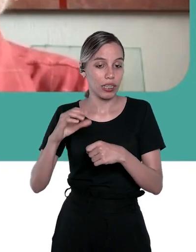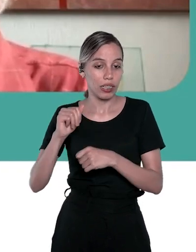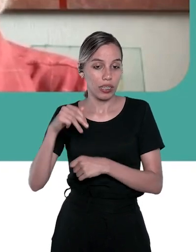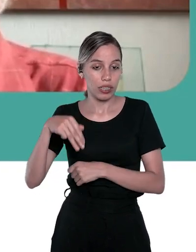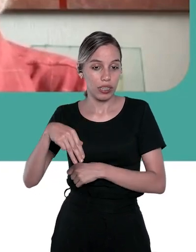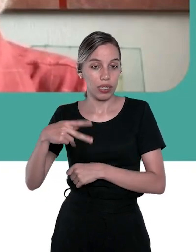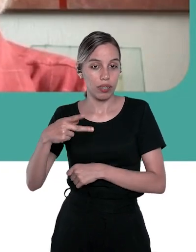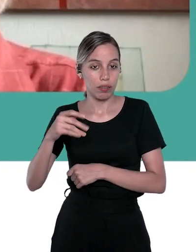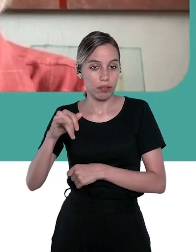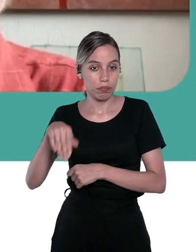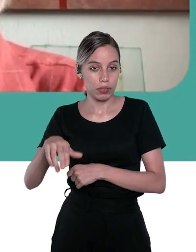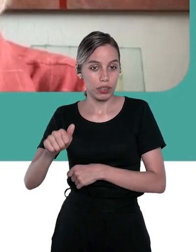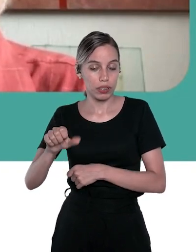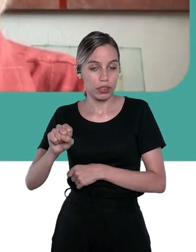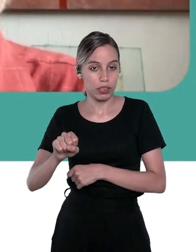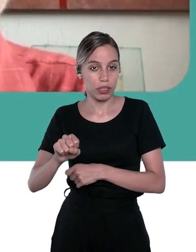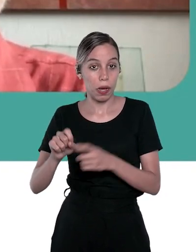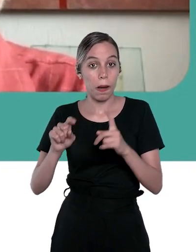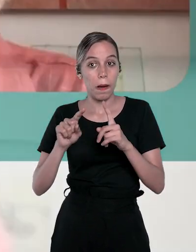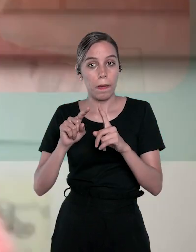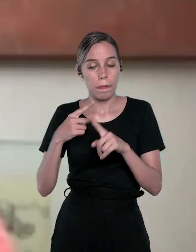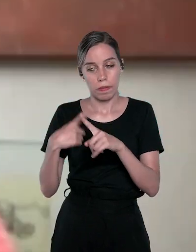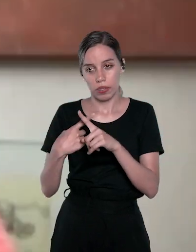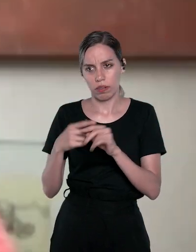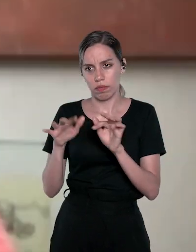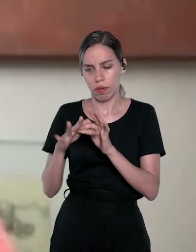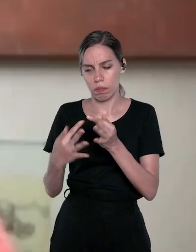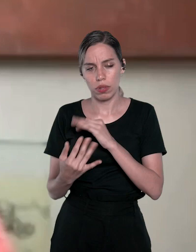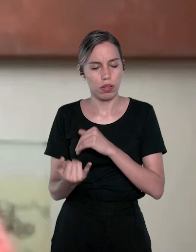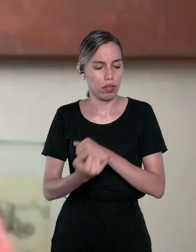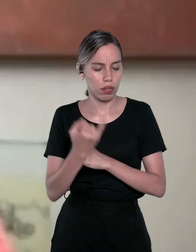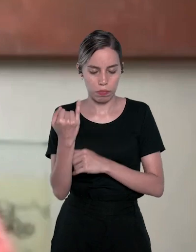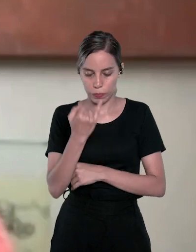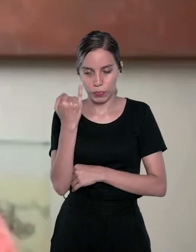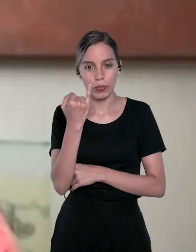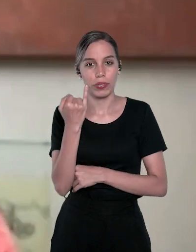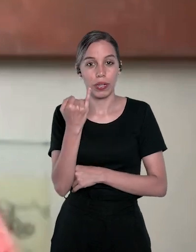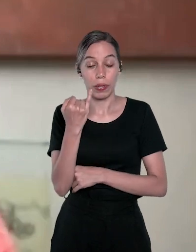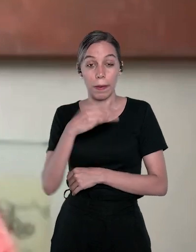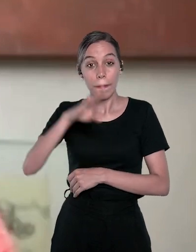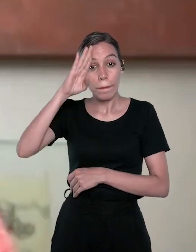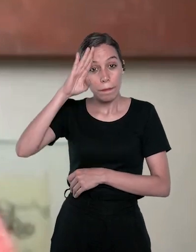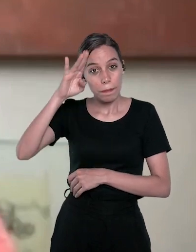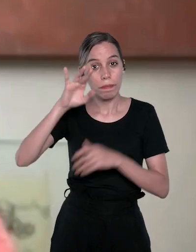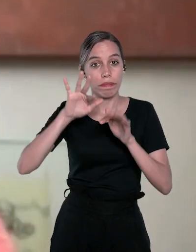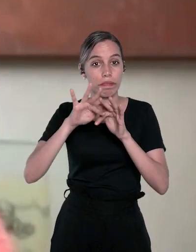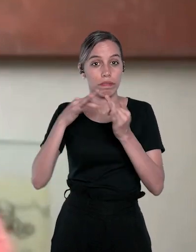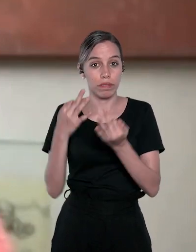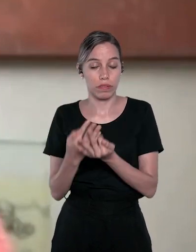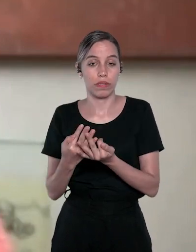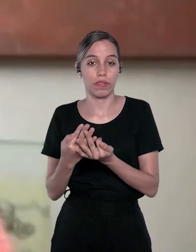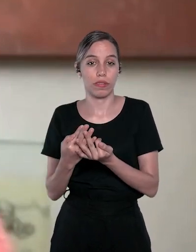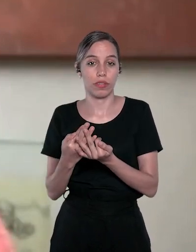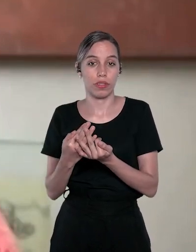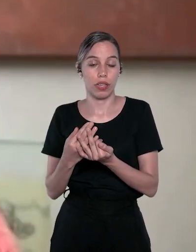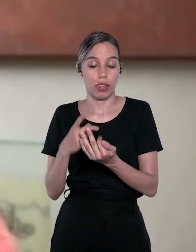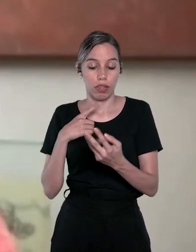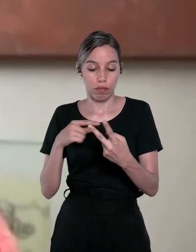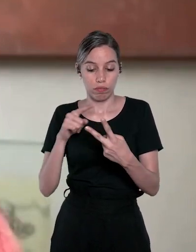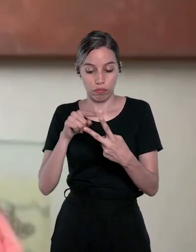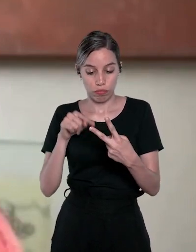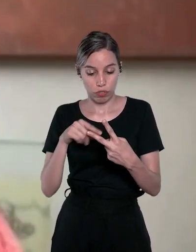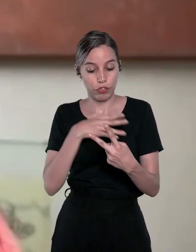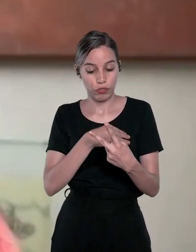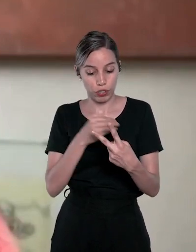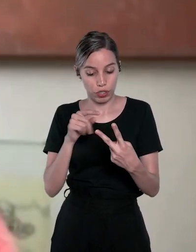Campinas, e uma série de... Os parentes foram muito importantes, porque, principalmente as filhas, né? As